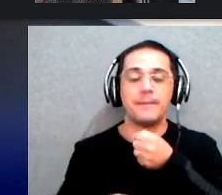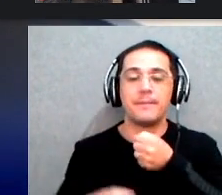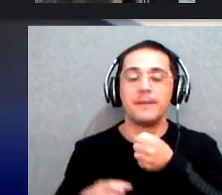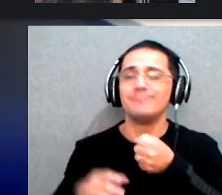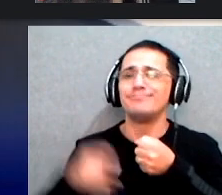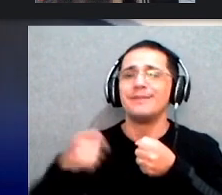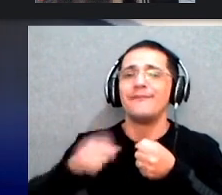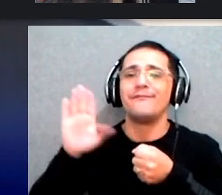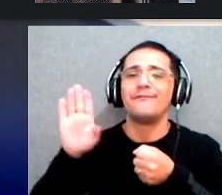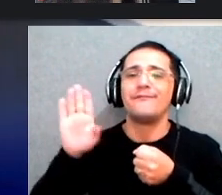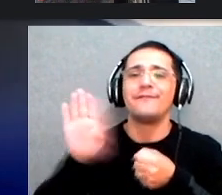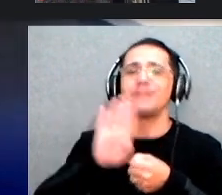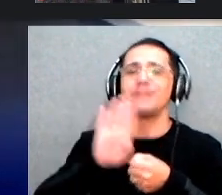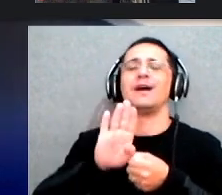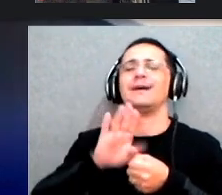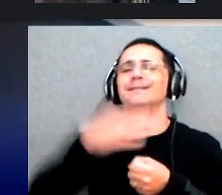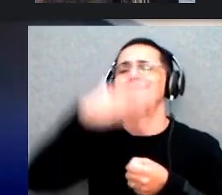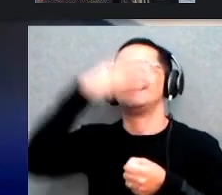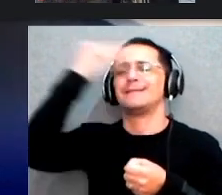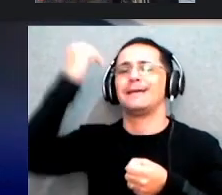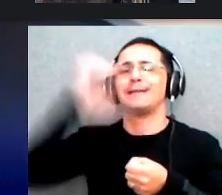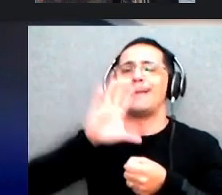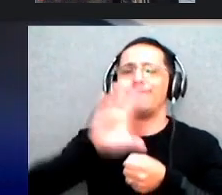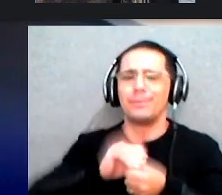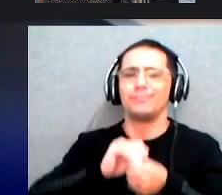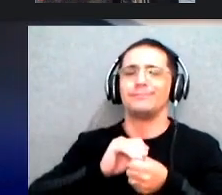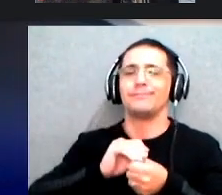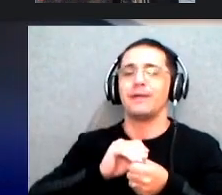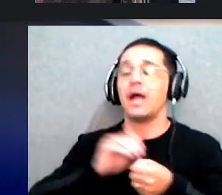eu tinha o microfone ligado. Eu